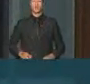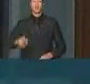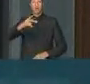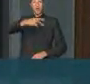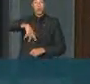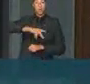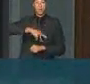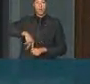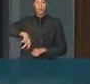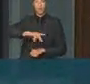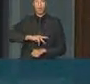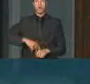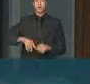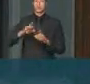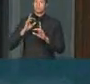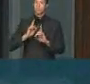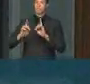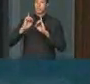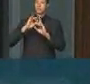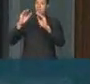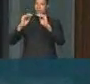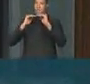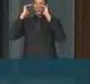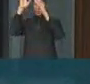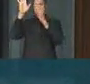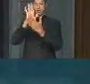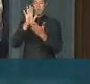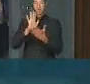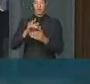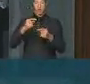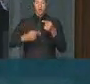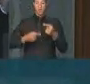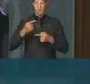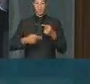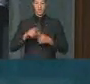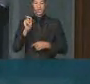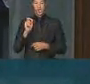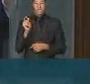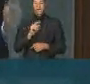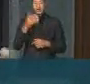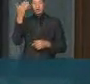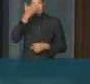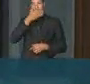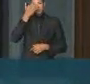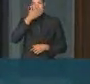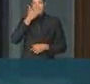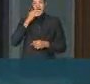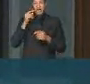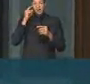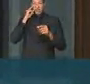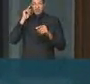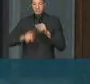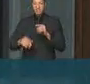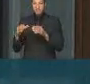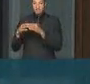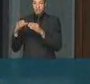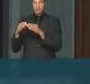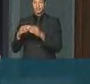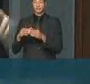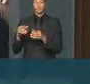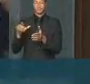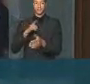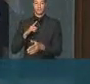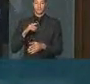no debate elevado de propostas políticas que não vejo na oposição a existência delas